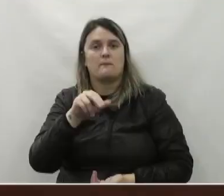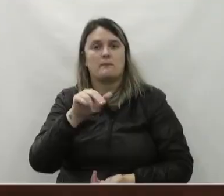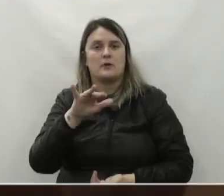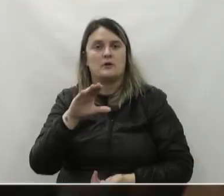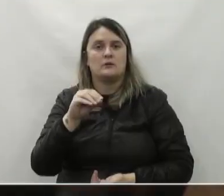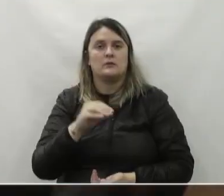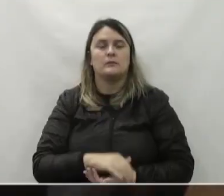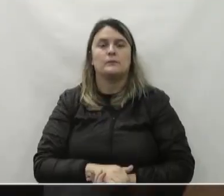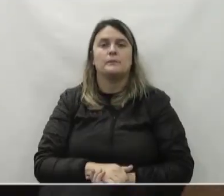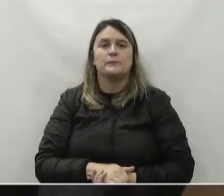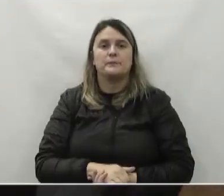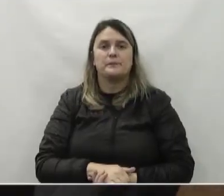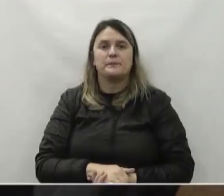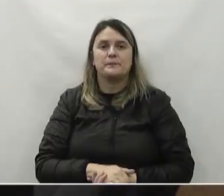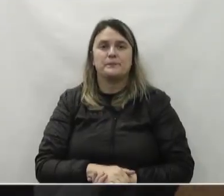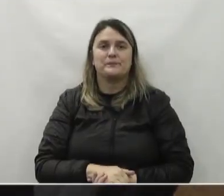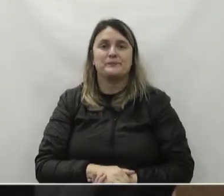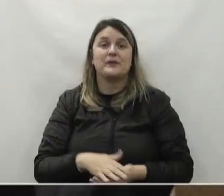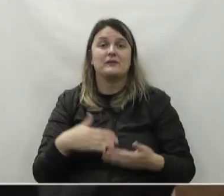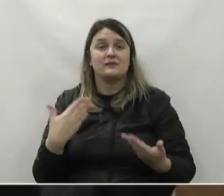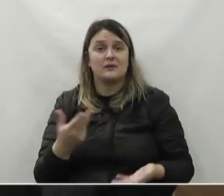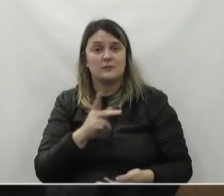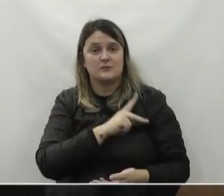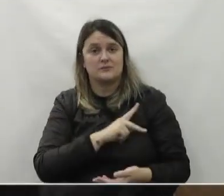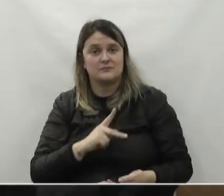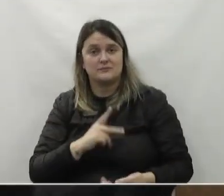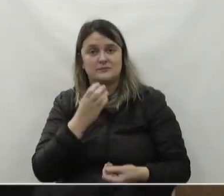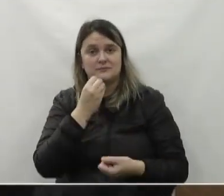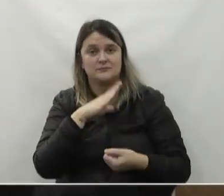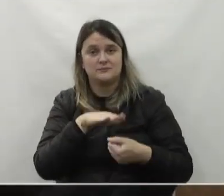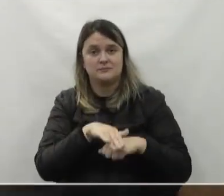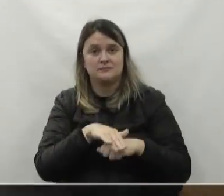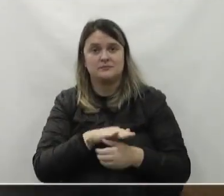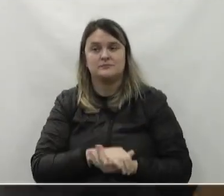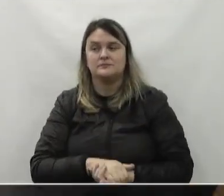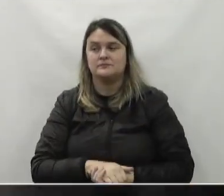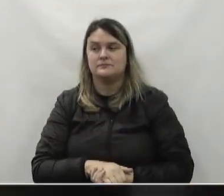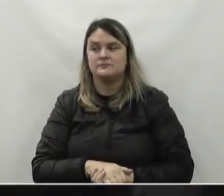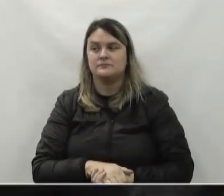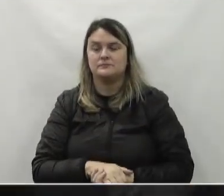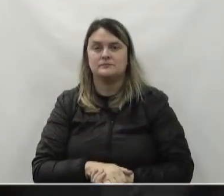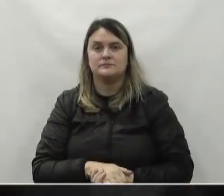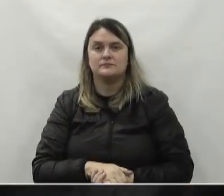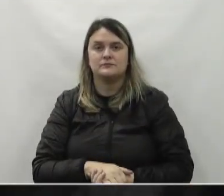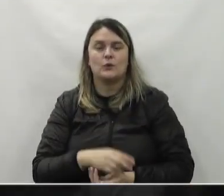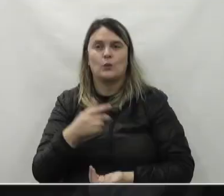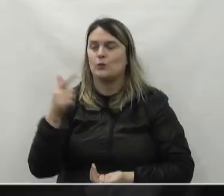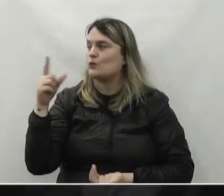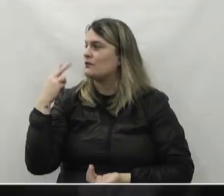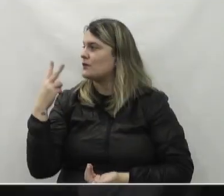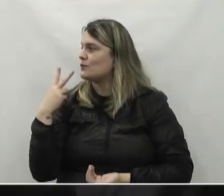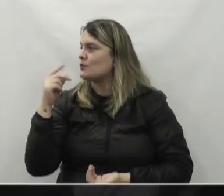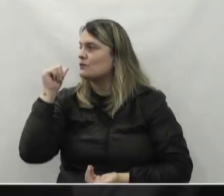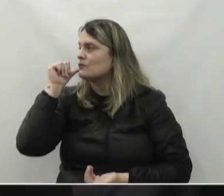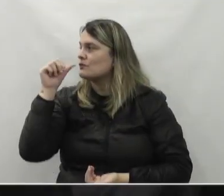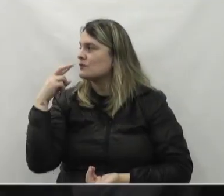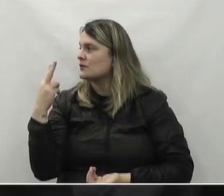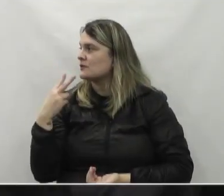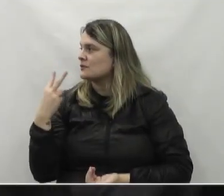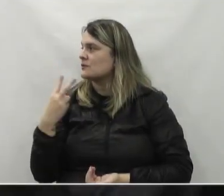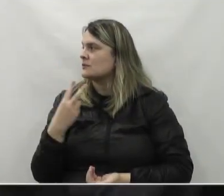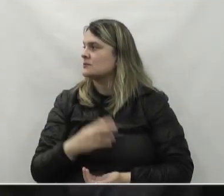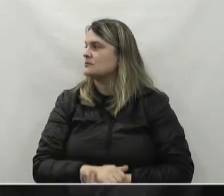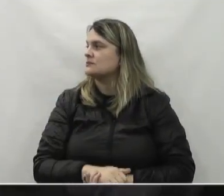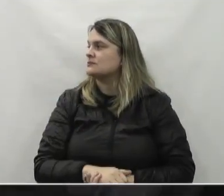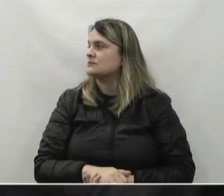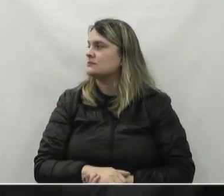Tzik. Senhor presidente, boa noite. Caros colegas e